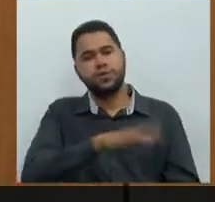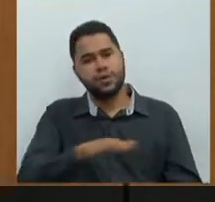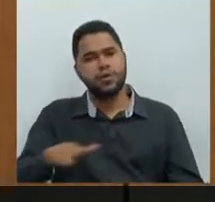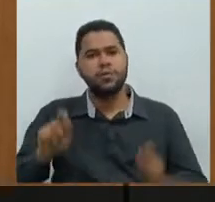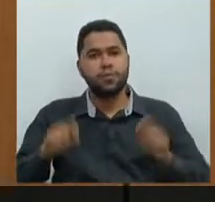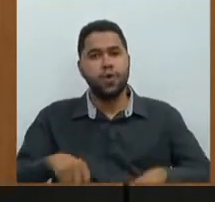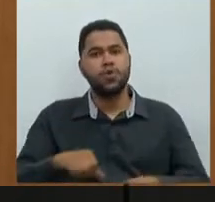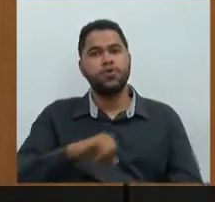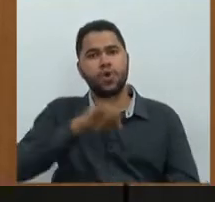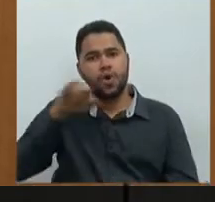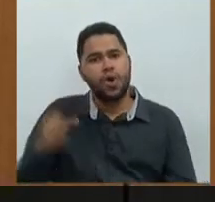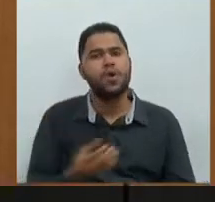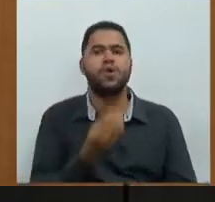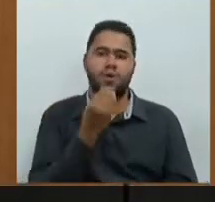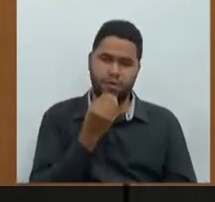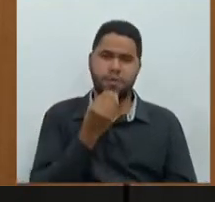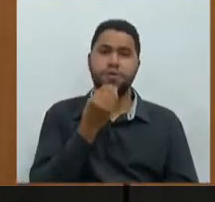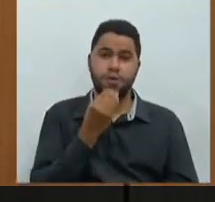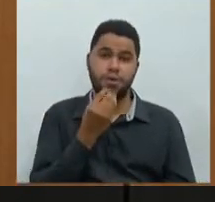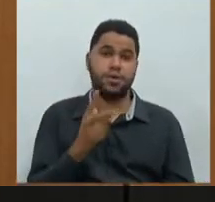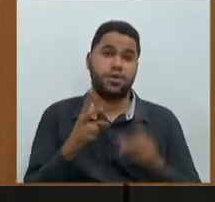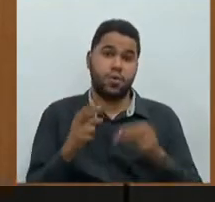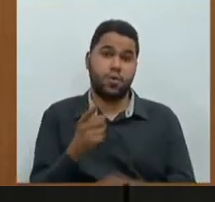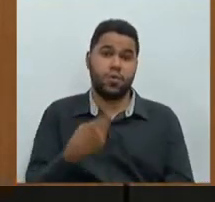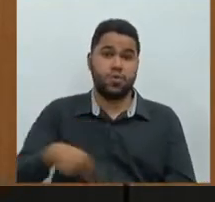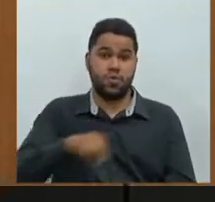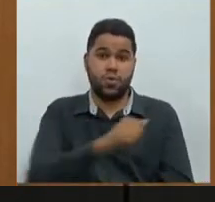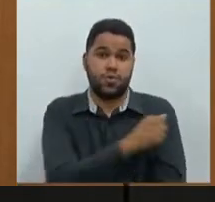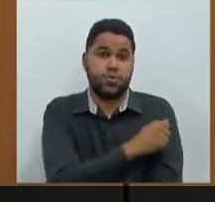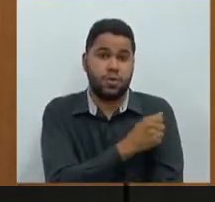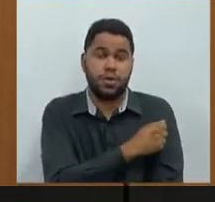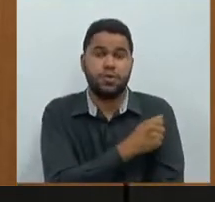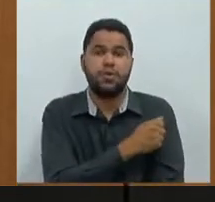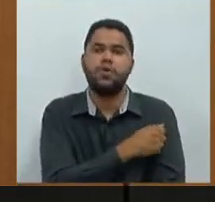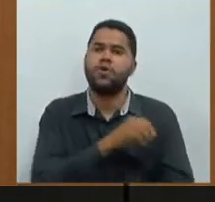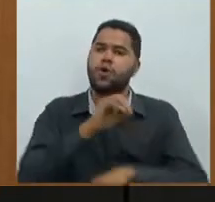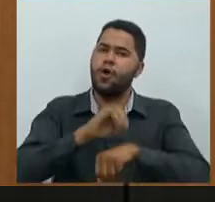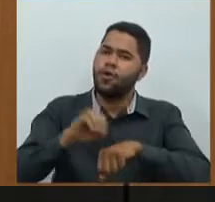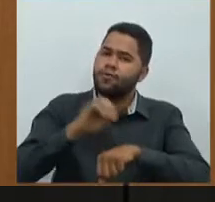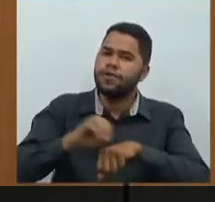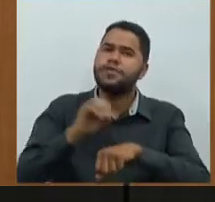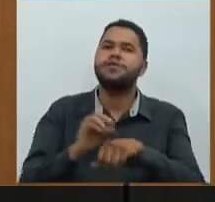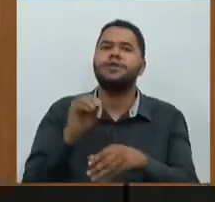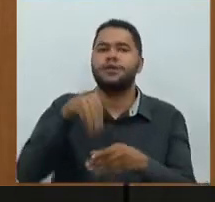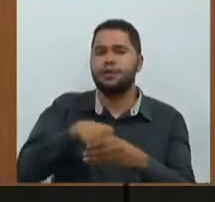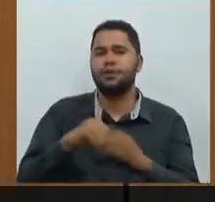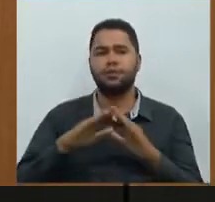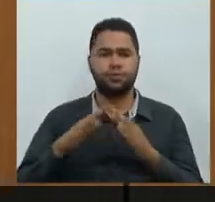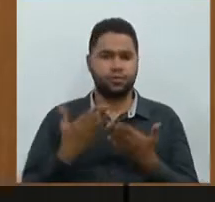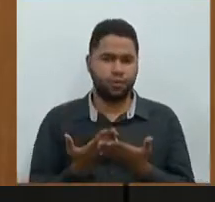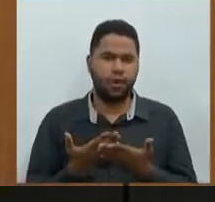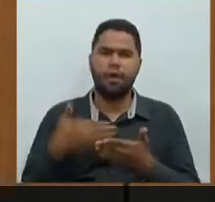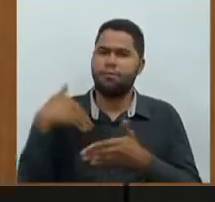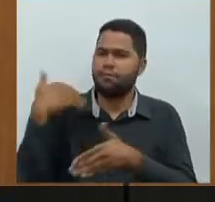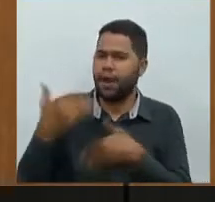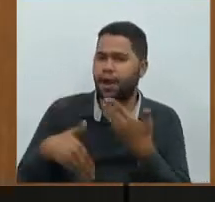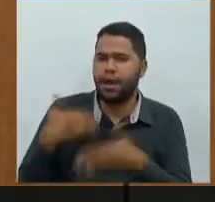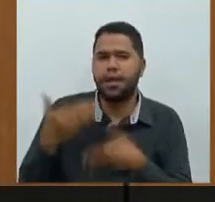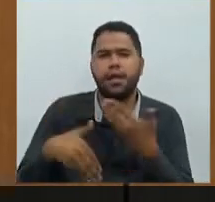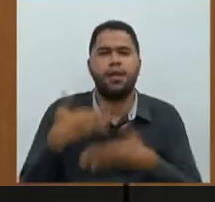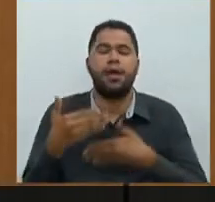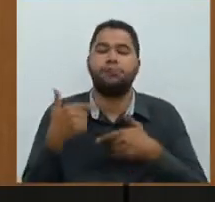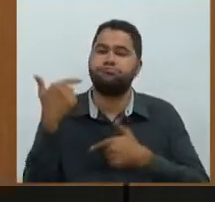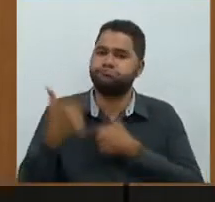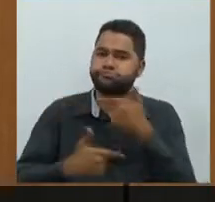ter oportunidade, né, igual os nossos alunos, né, fazem oficinas na escola, eles desenvolvem um